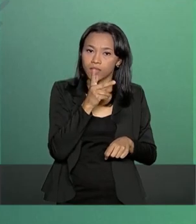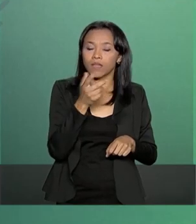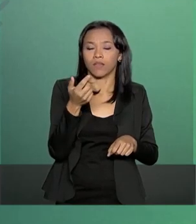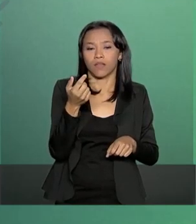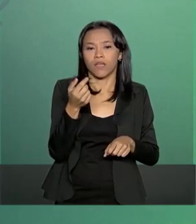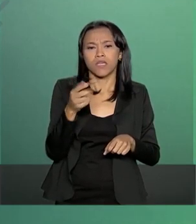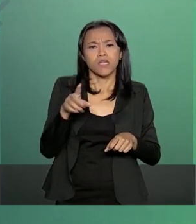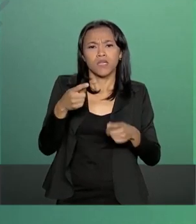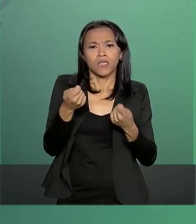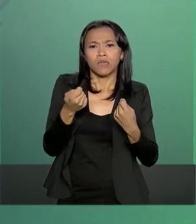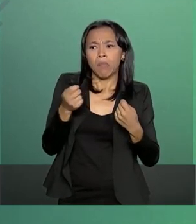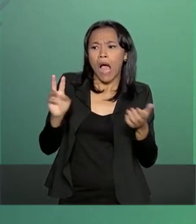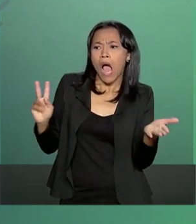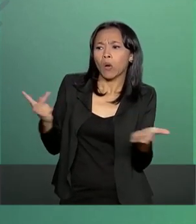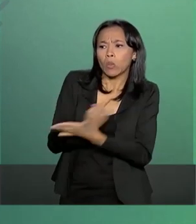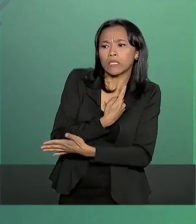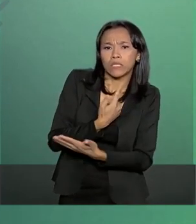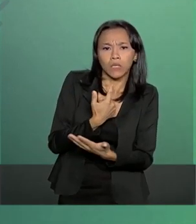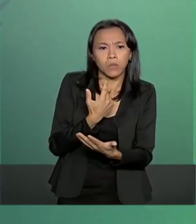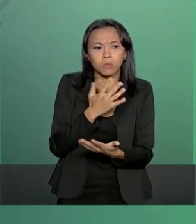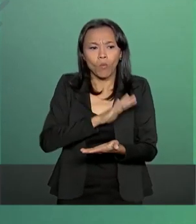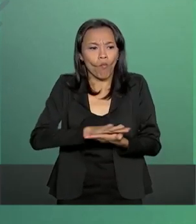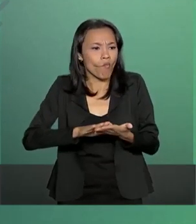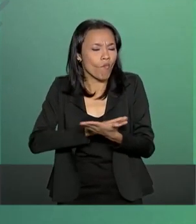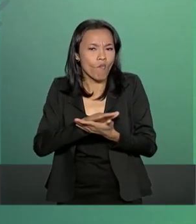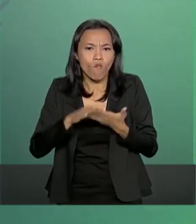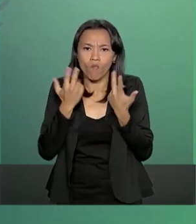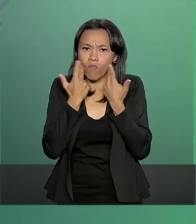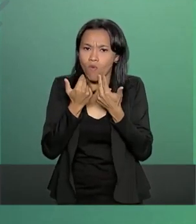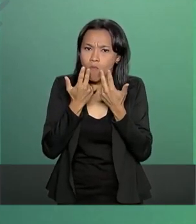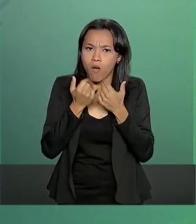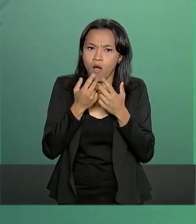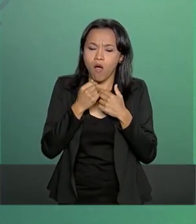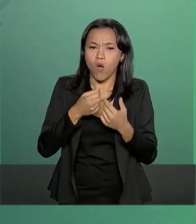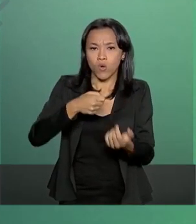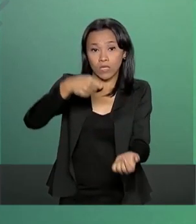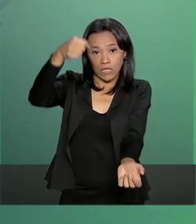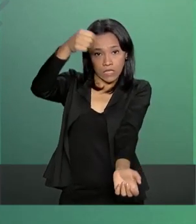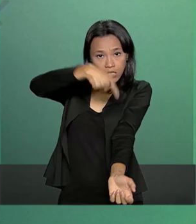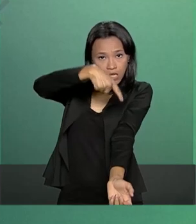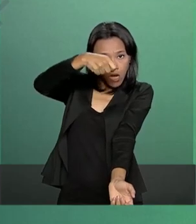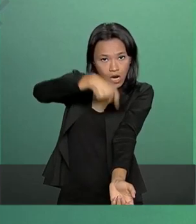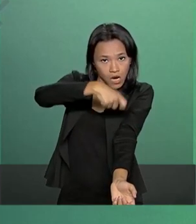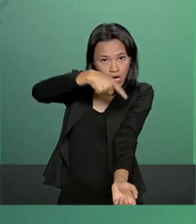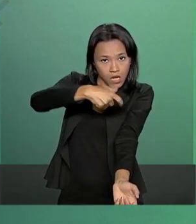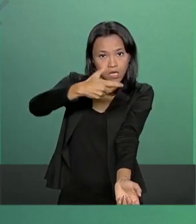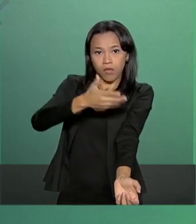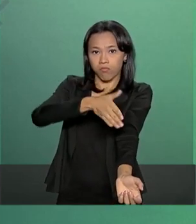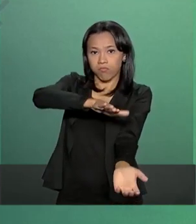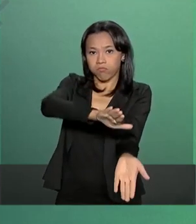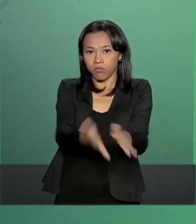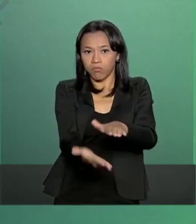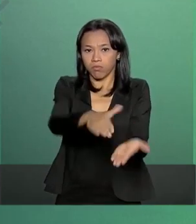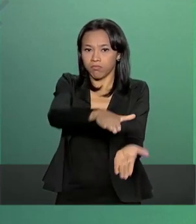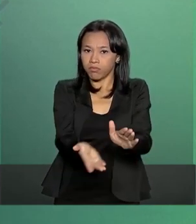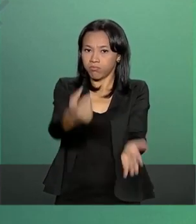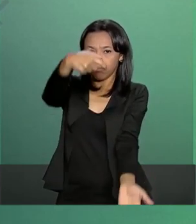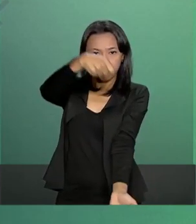sem necessidade de transfusão de sangue. O resultado final do anátomo